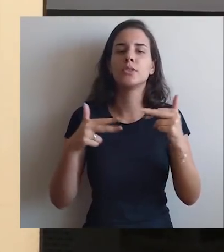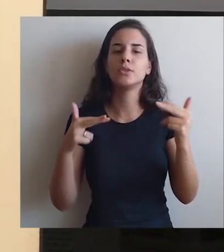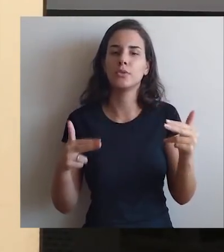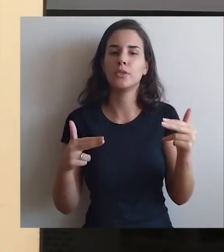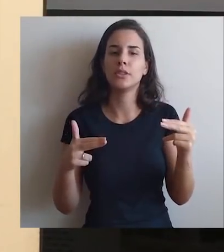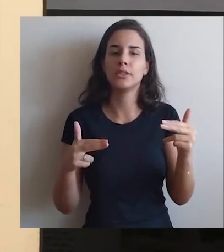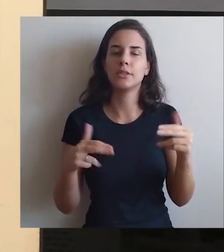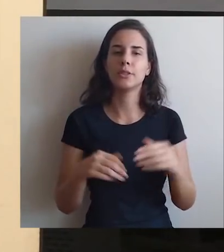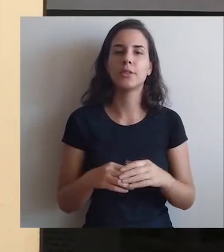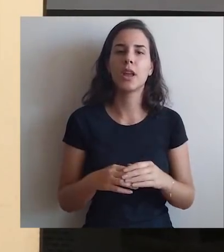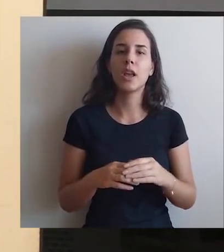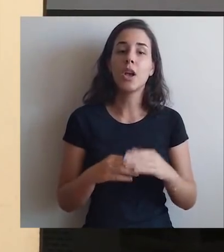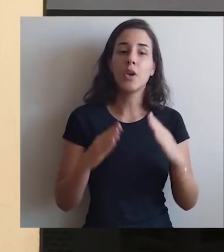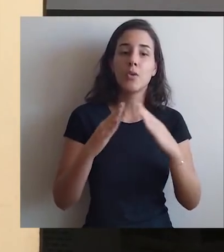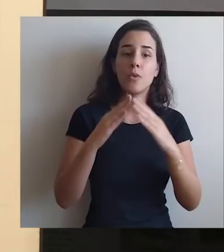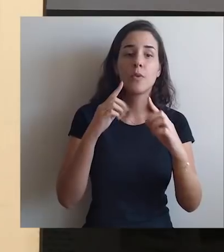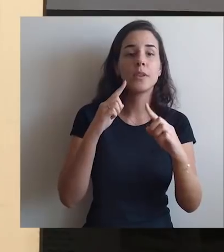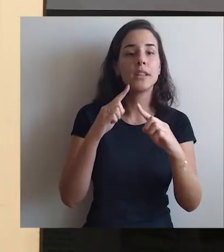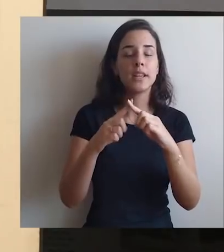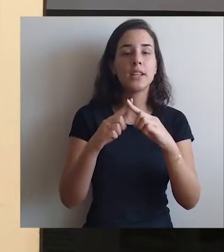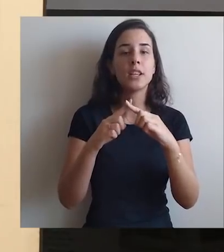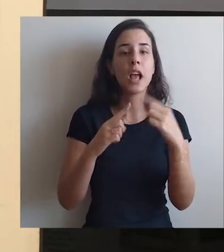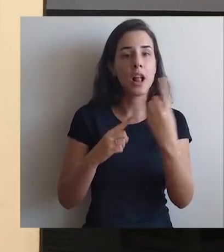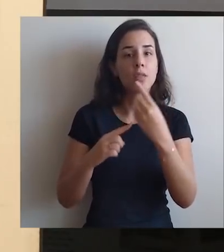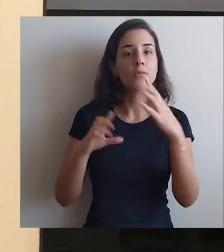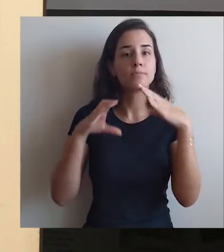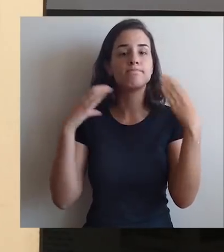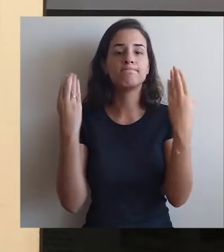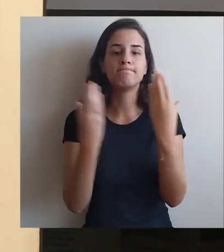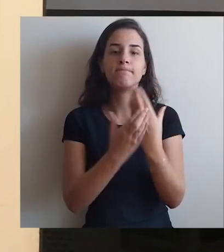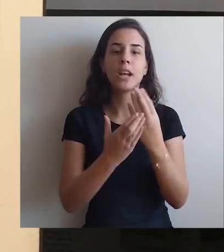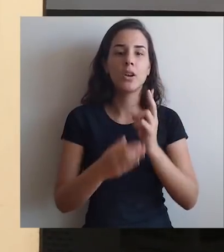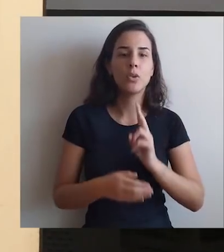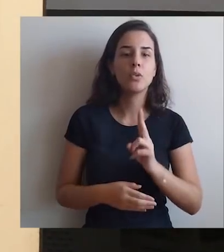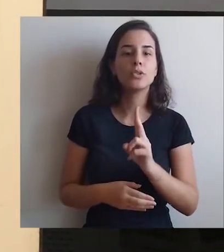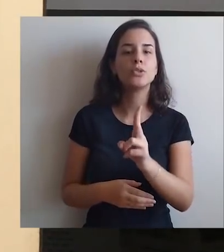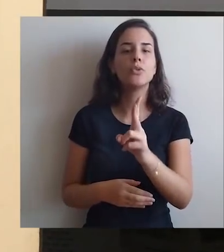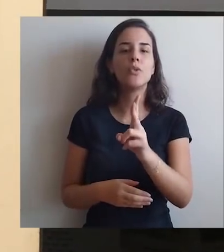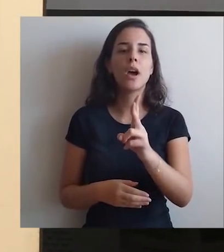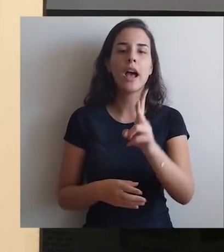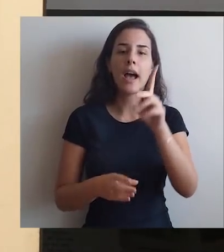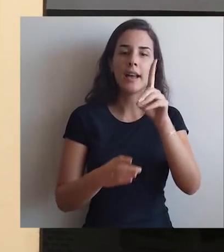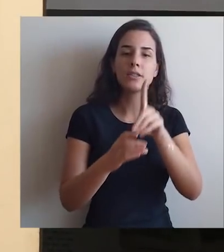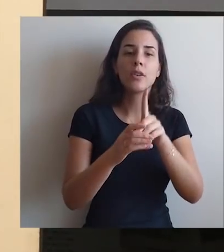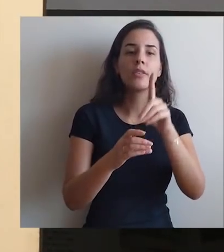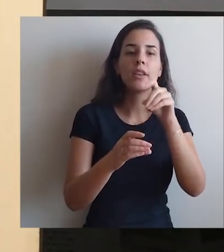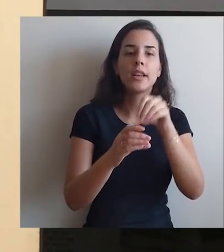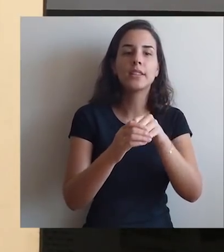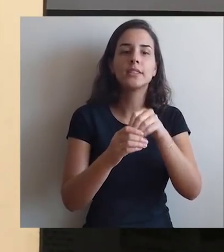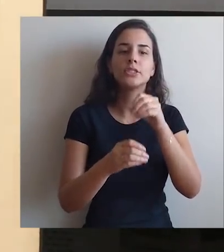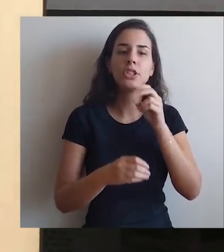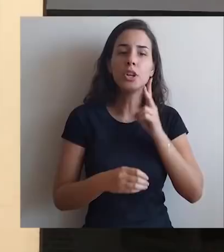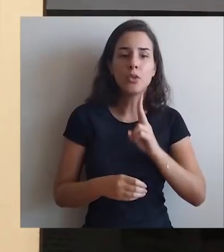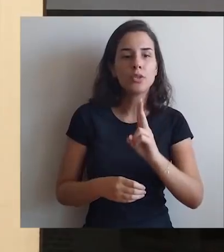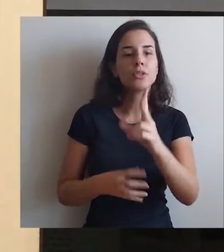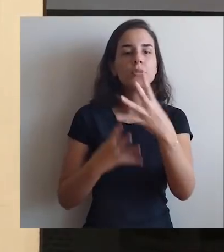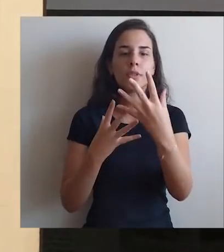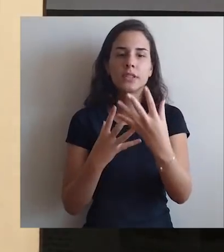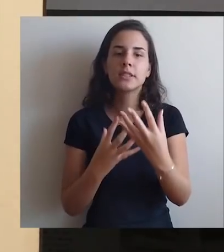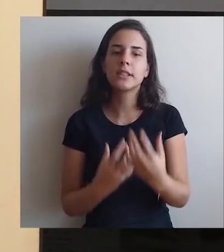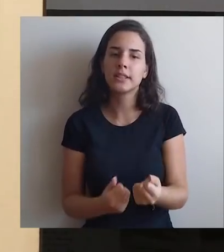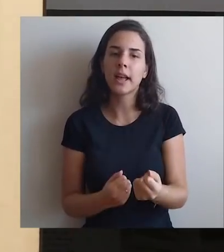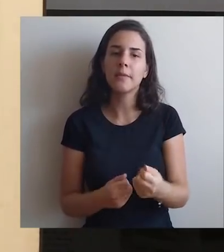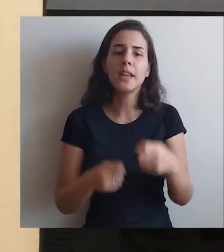sabendo que Deus continua no controle de todas as coisas e em todas as ações. Como igreja, nossa campanha